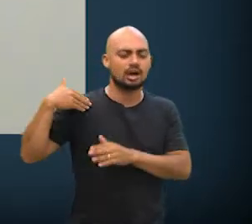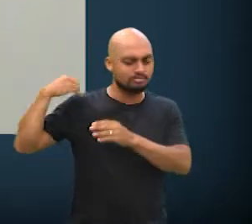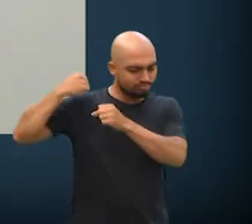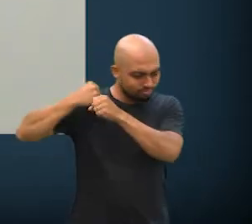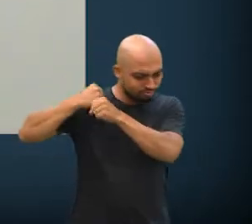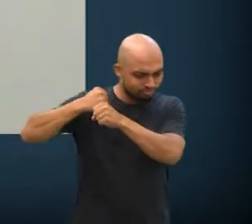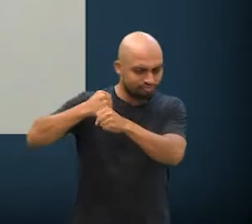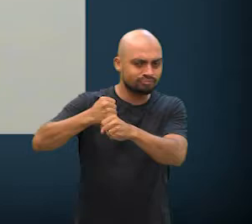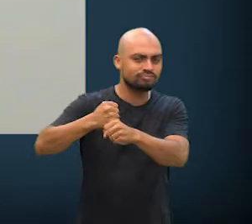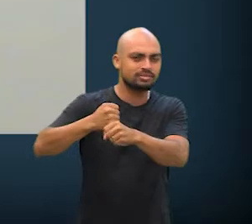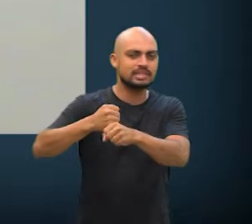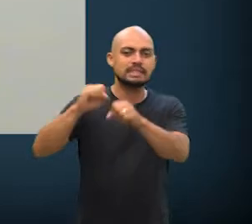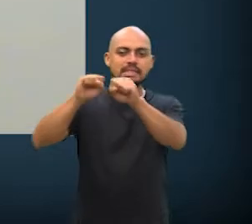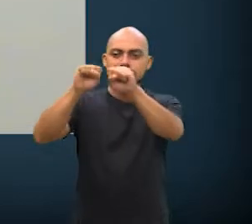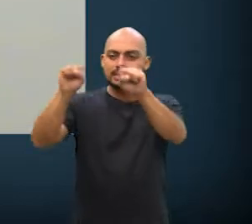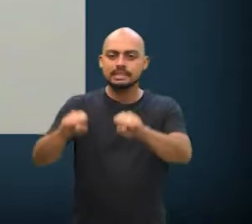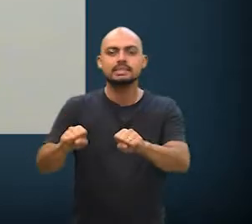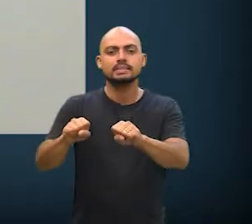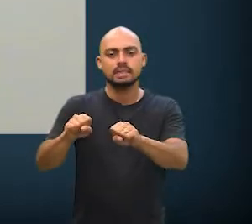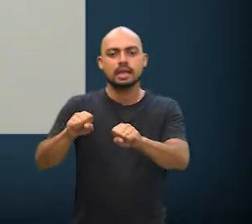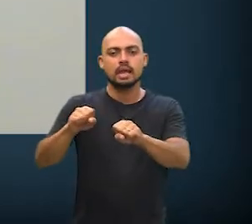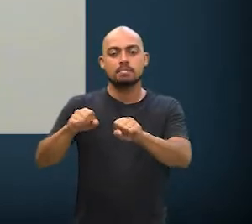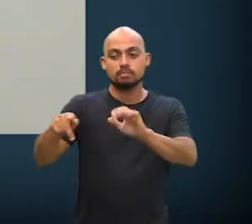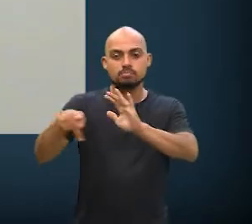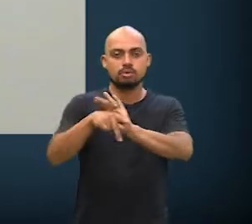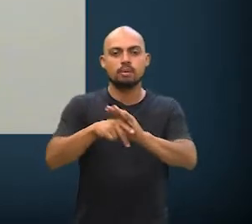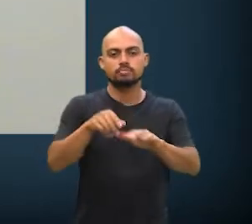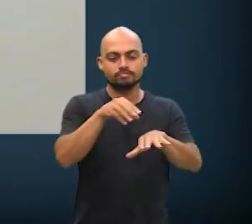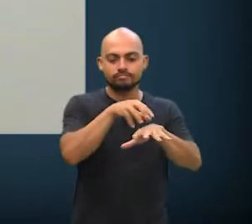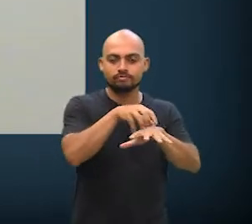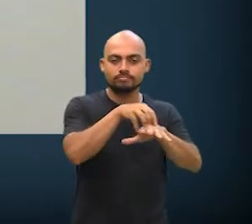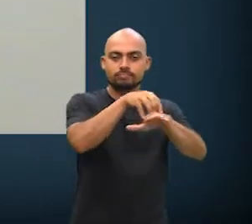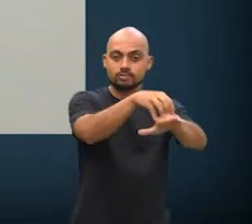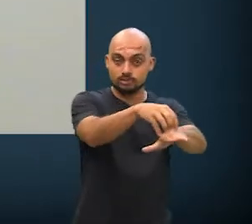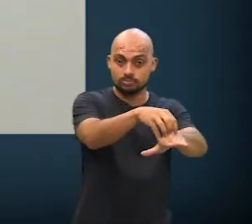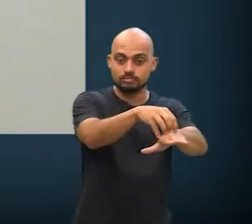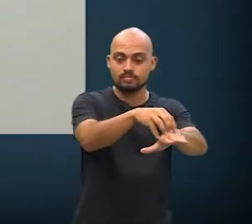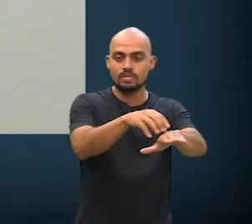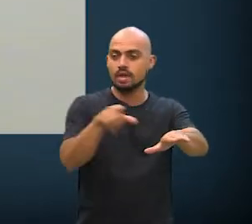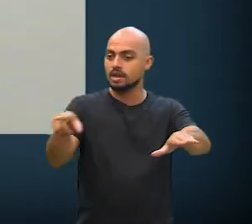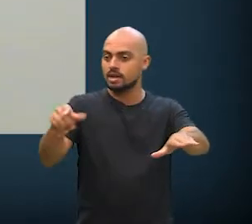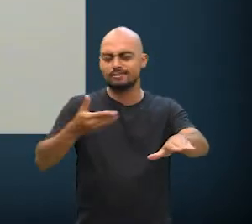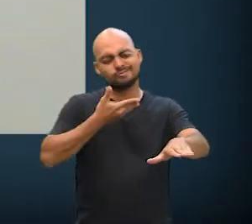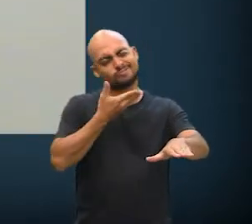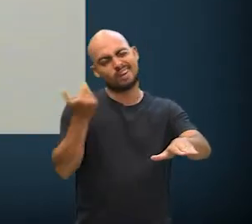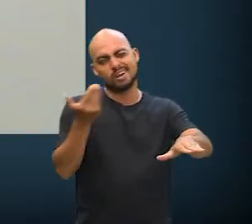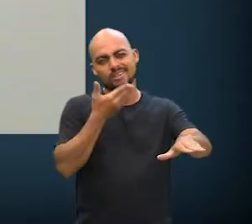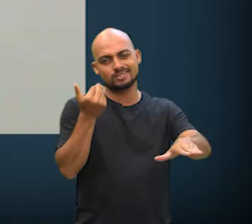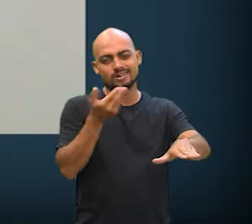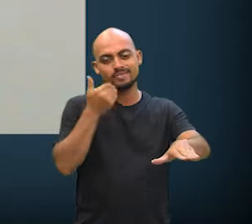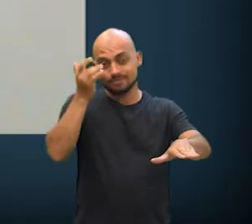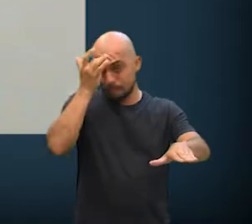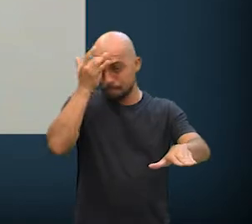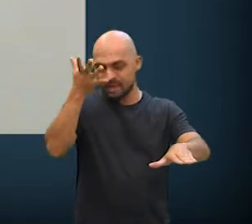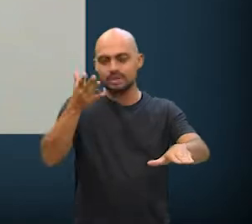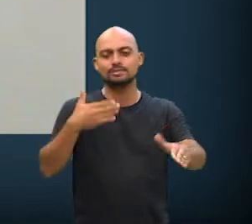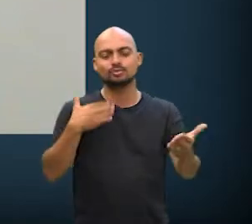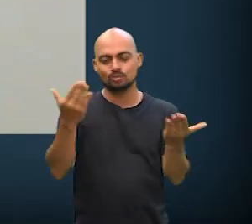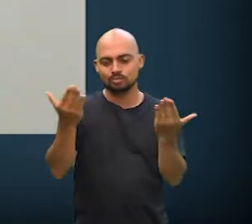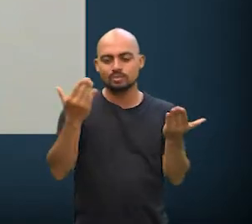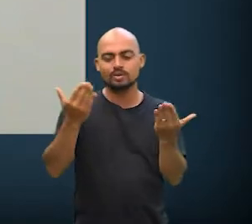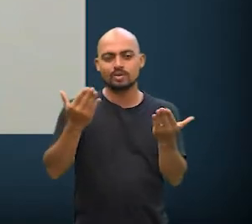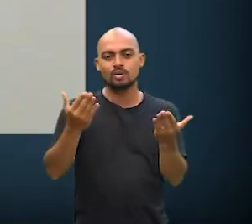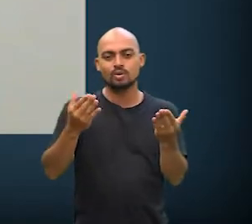atuar com sistemas de TMS para transportadoras, ERPs, e assim foi muito fácil para ele, porque ele conseguiu assimilar bem o que a gente